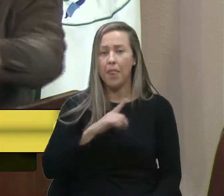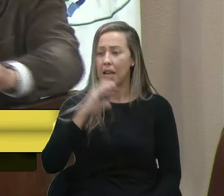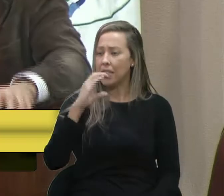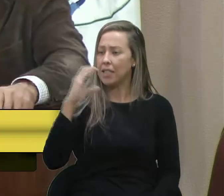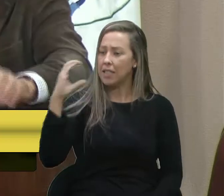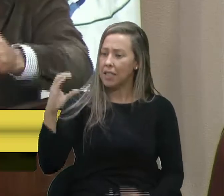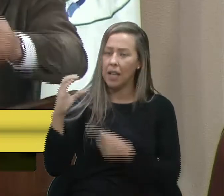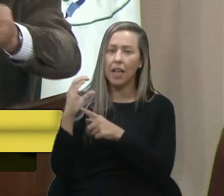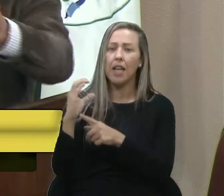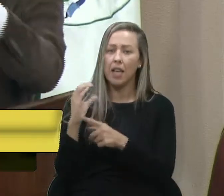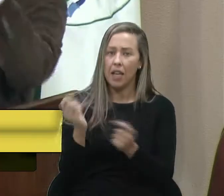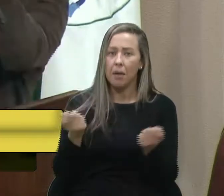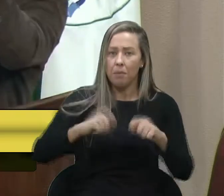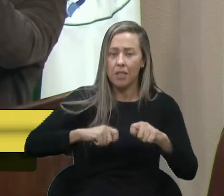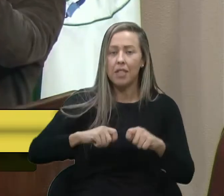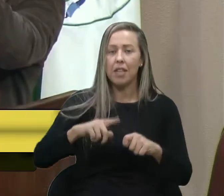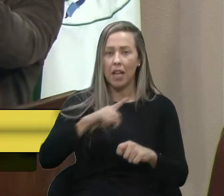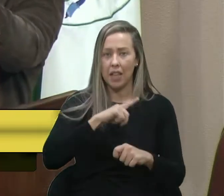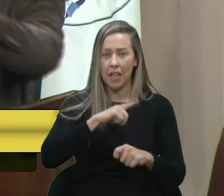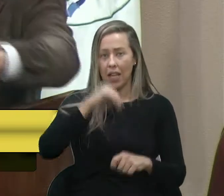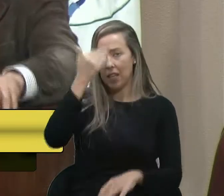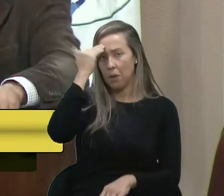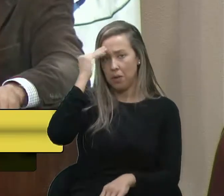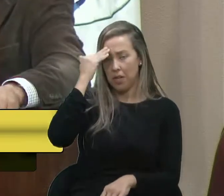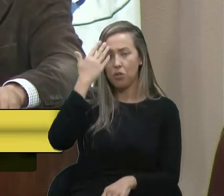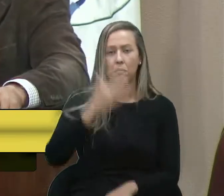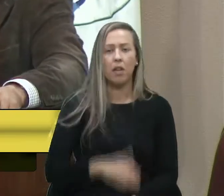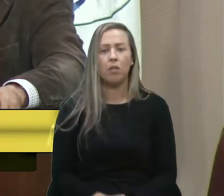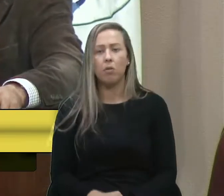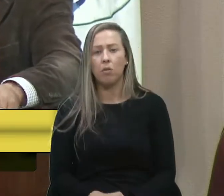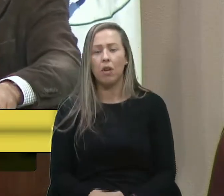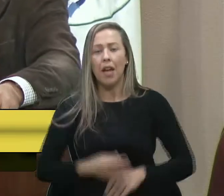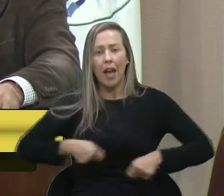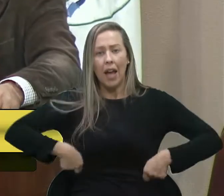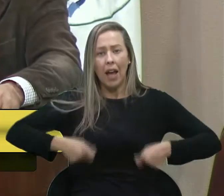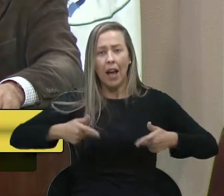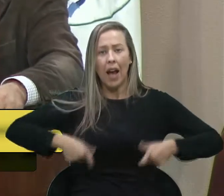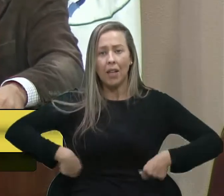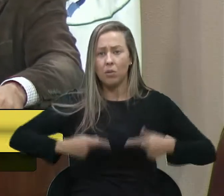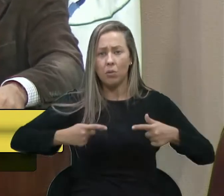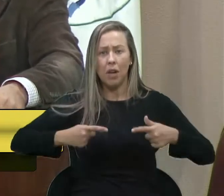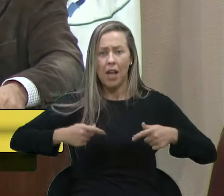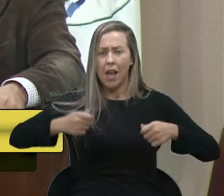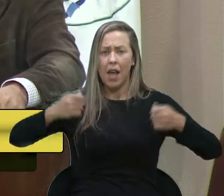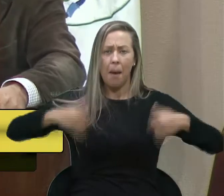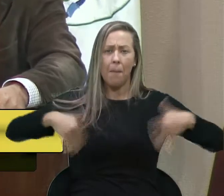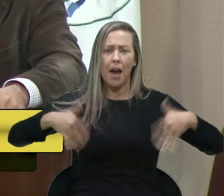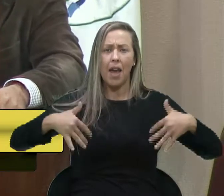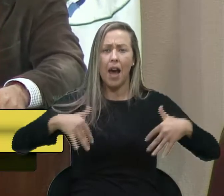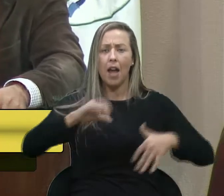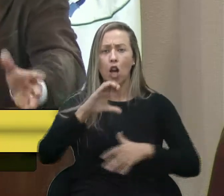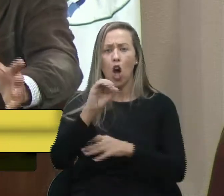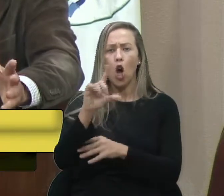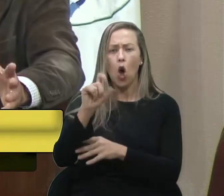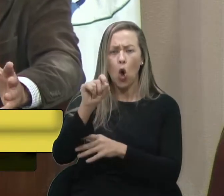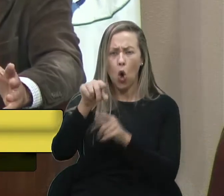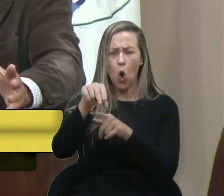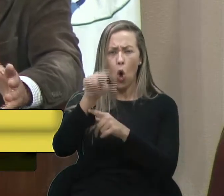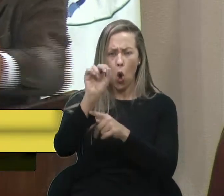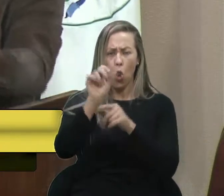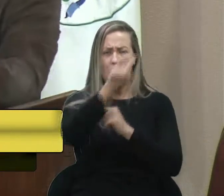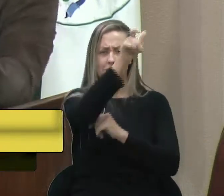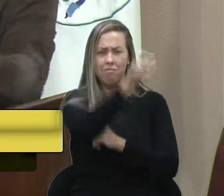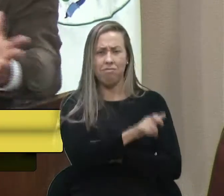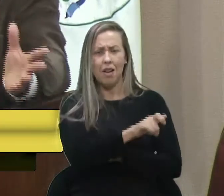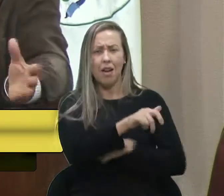com que tem que ter esse entendimento. O gasto é muito maior, o colono desiste e acaba